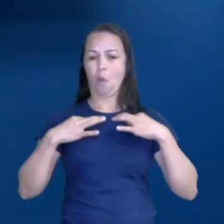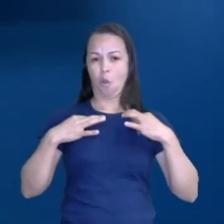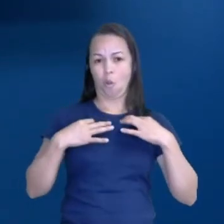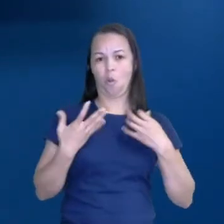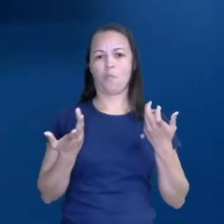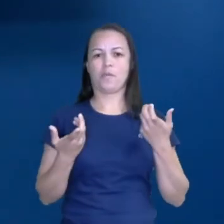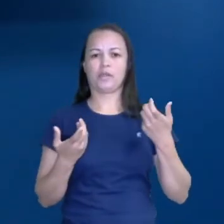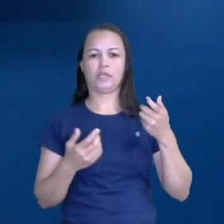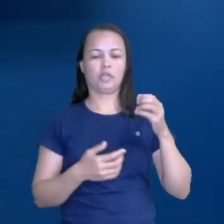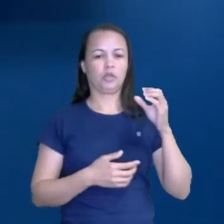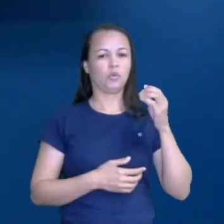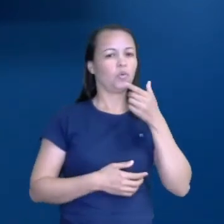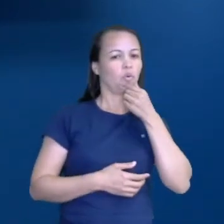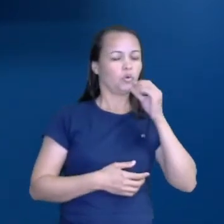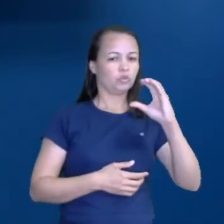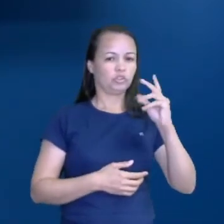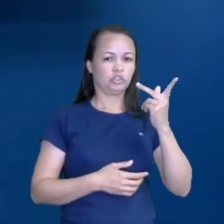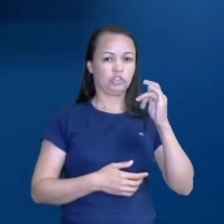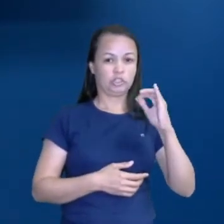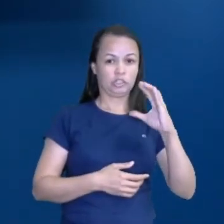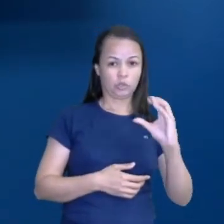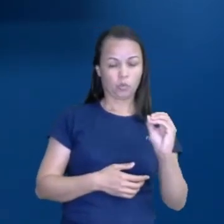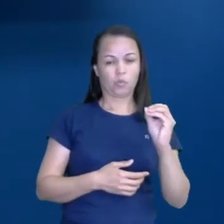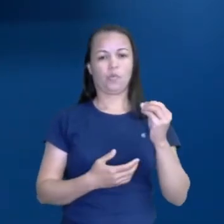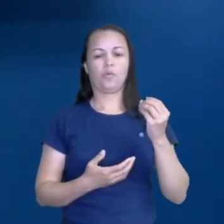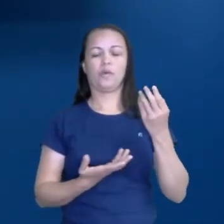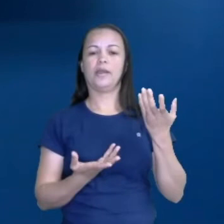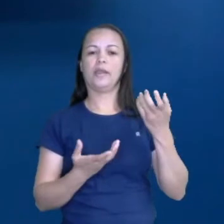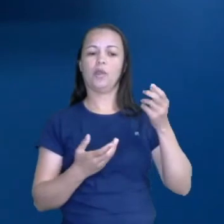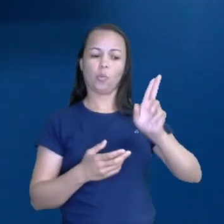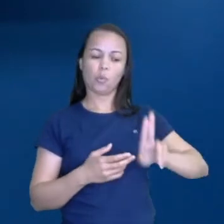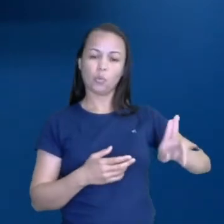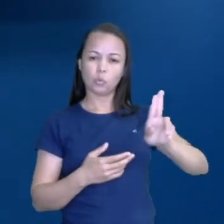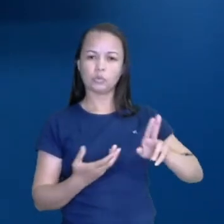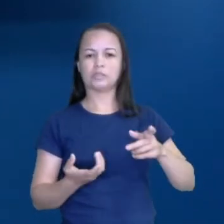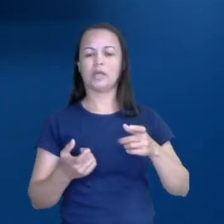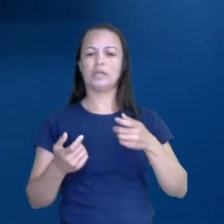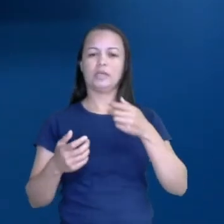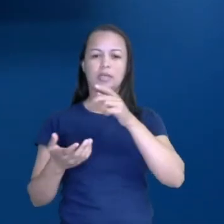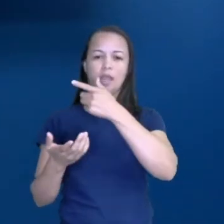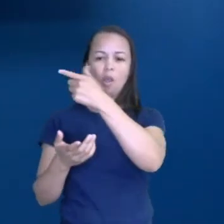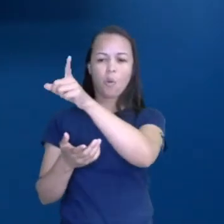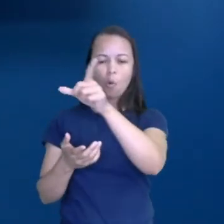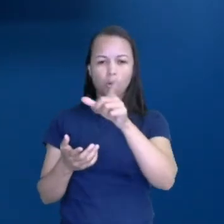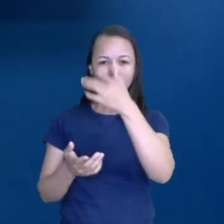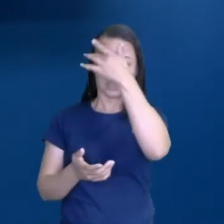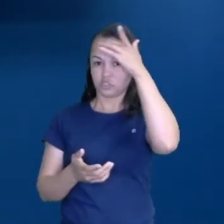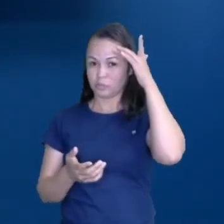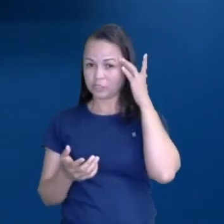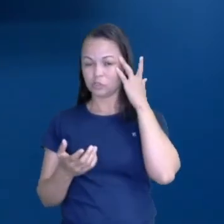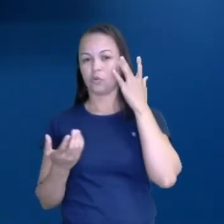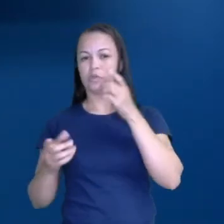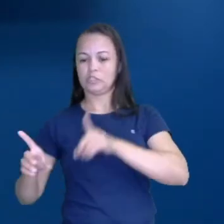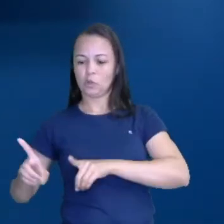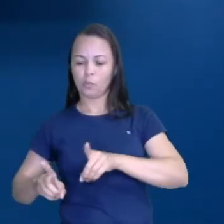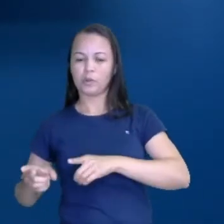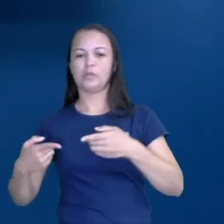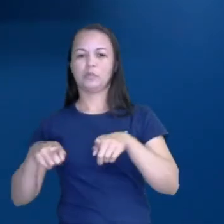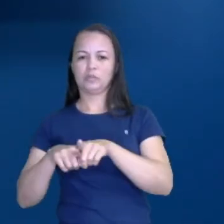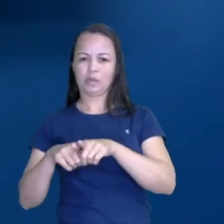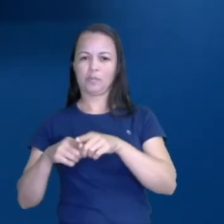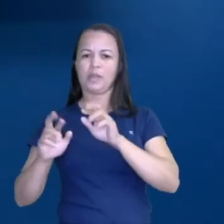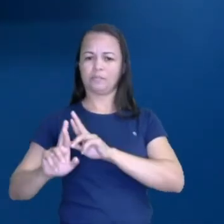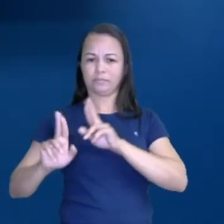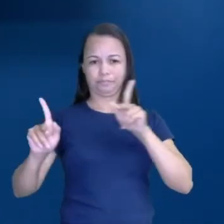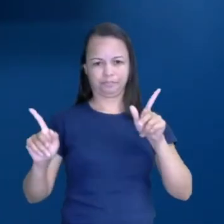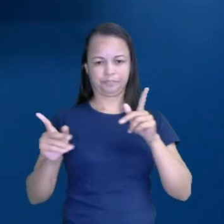Chico Bento usa e a roupa que o primo e os outros estavam usando ali no shopping é bem diferente. Isso também é variação, tá?